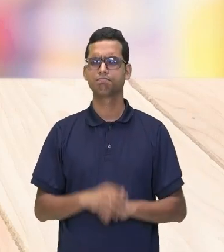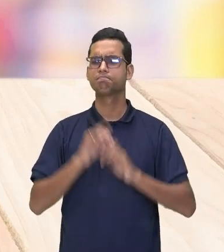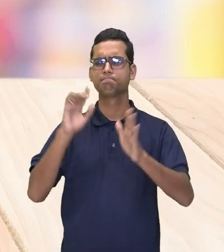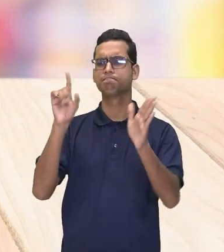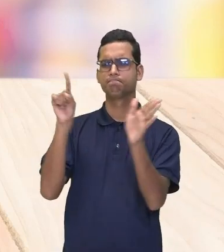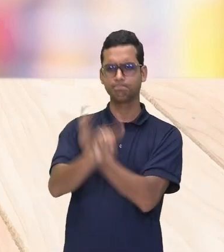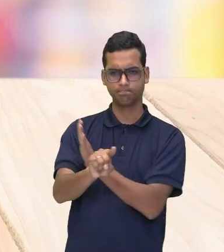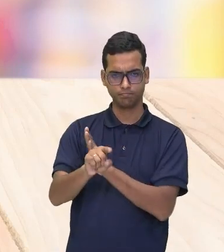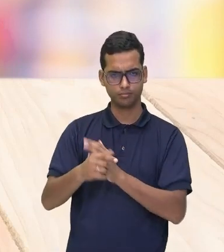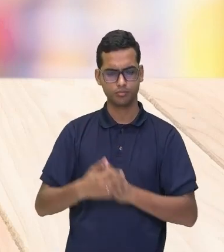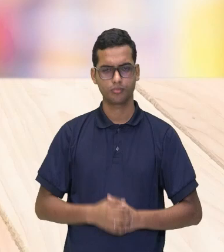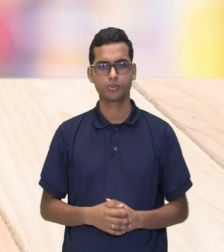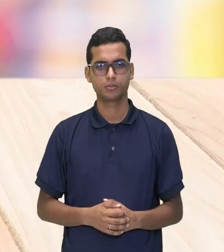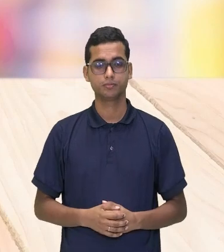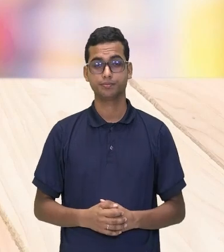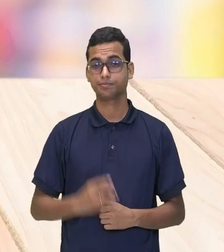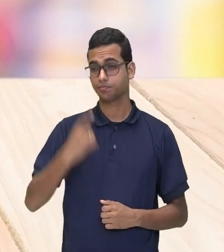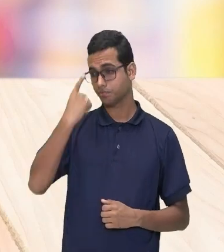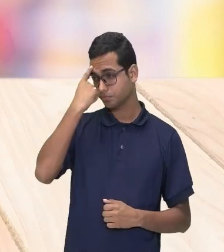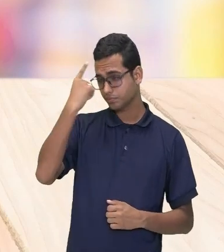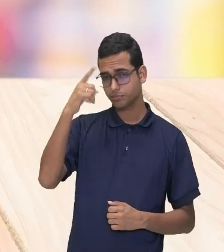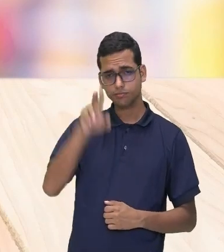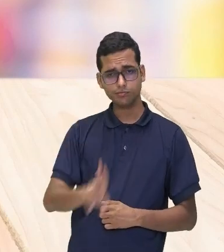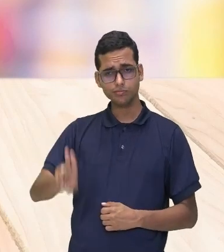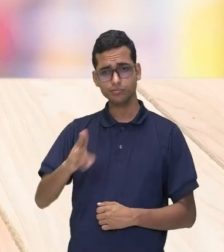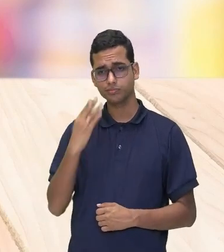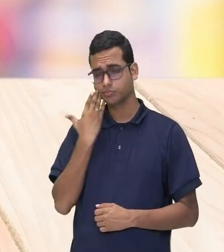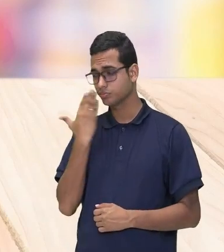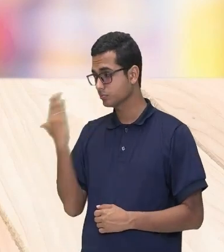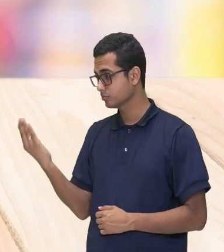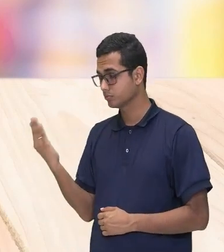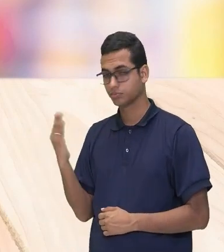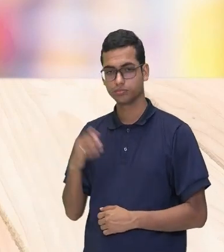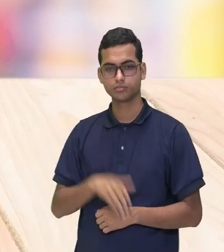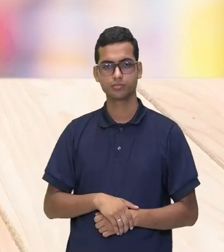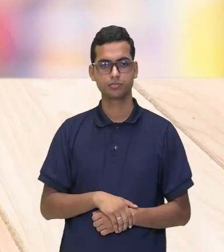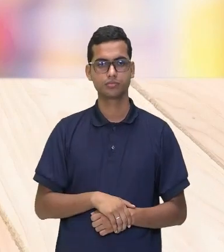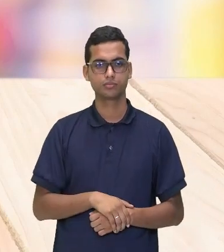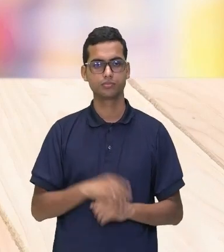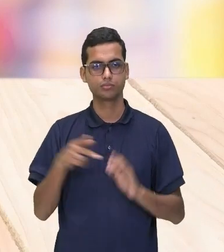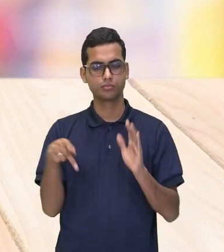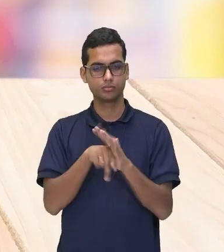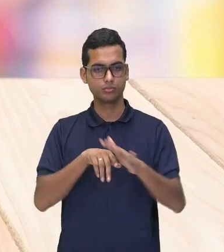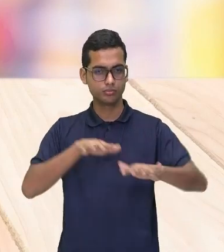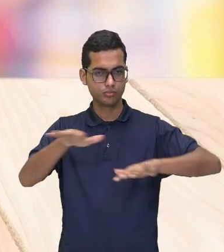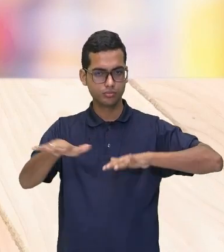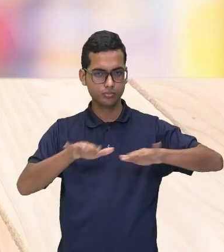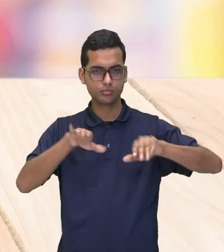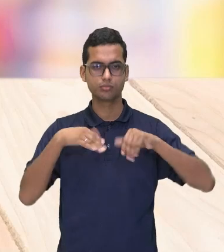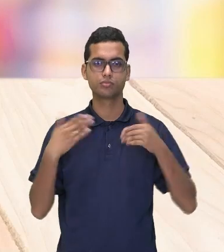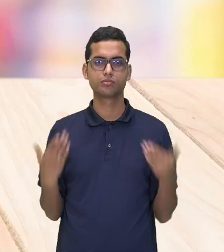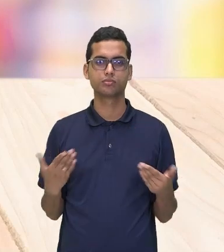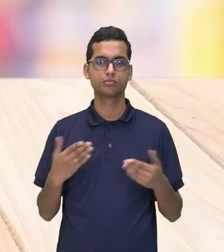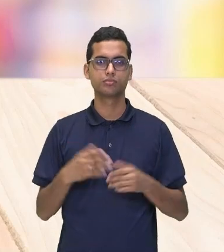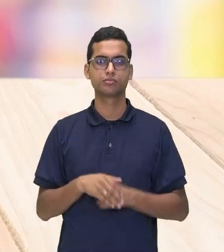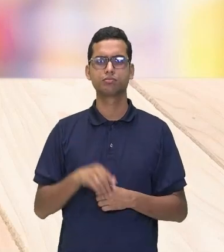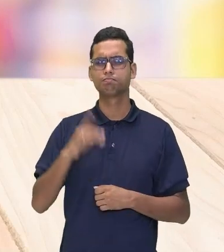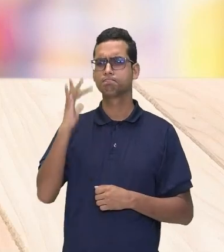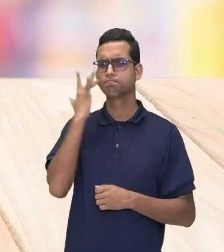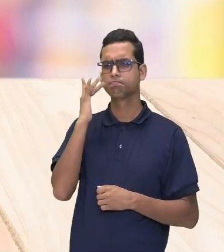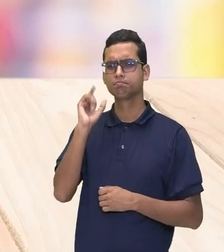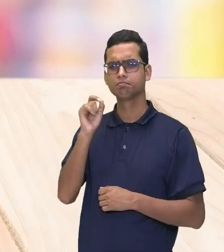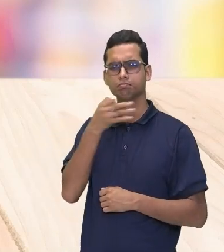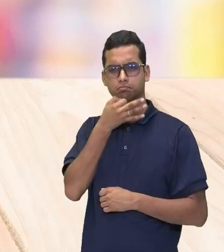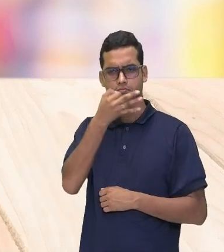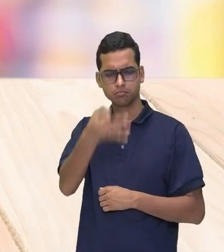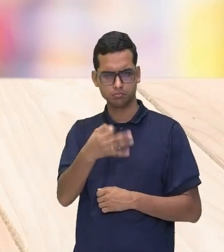é a ideia que temos aí do sorvete com a equação do movimento? E aí, professor, o que o senhor acha que tem?